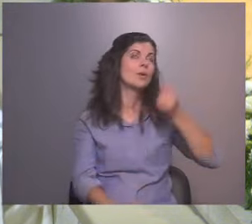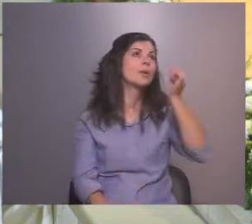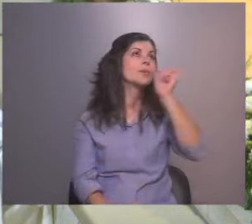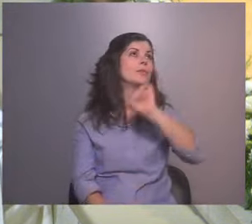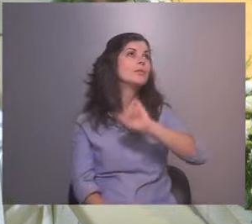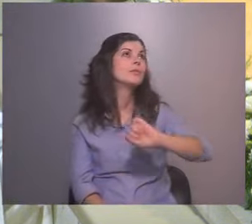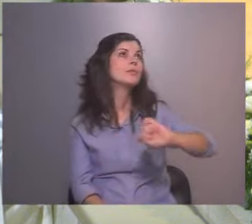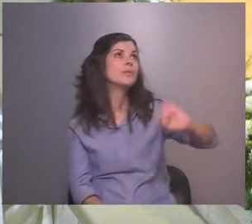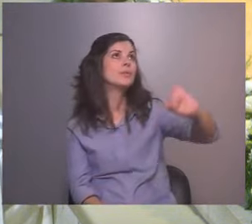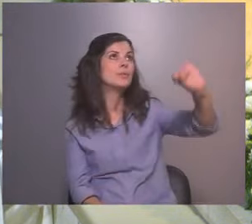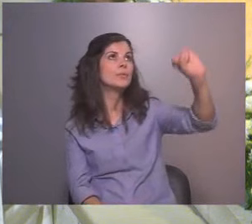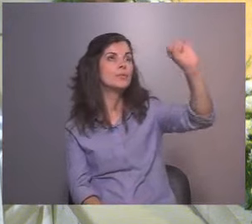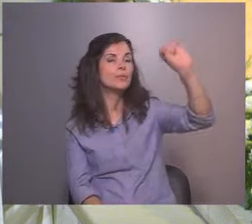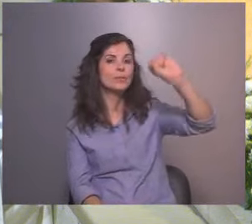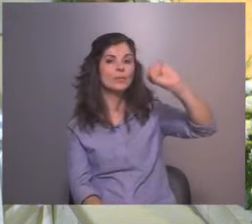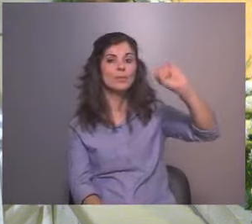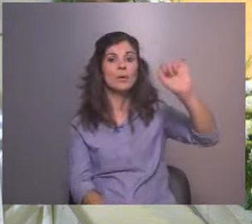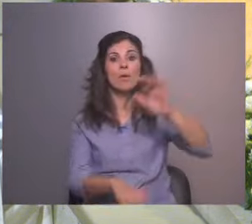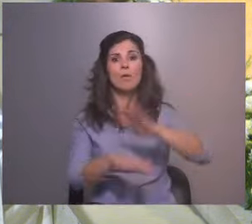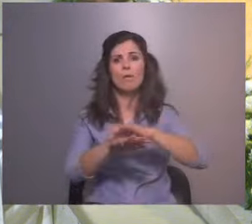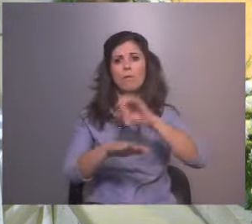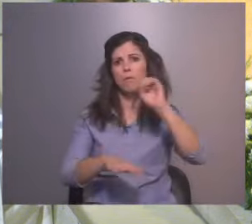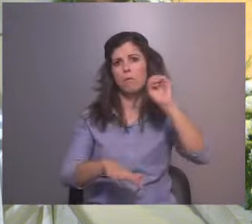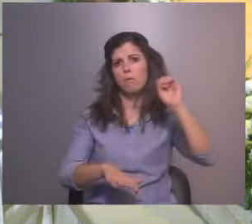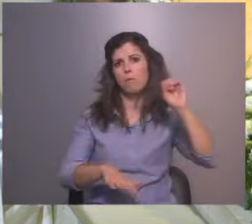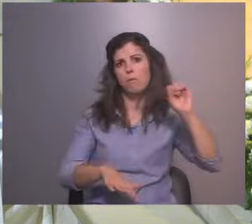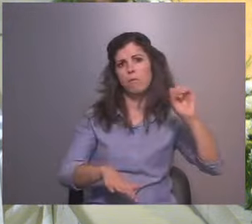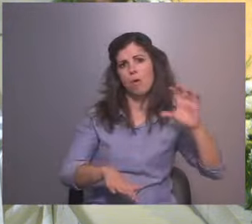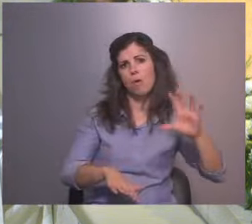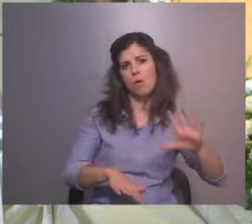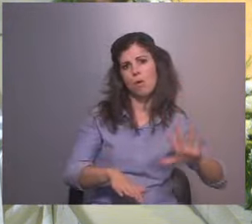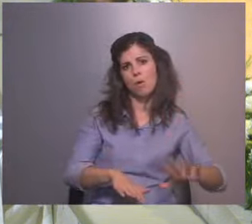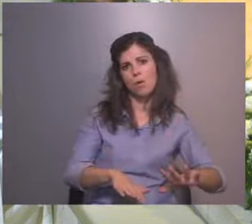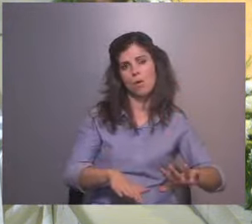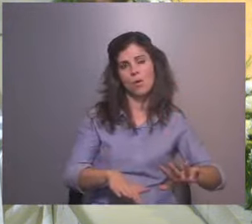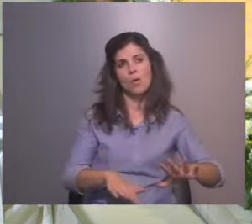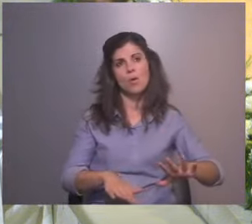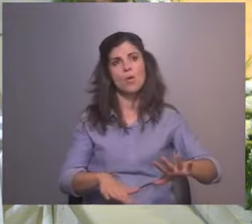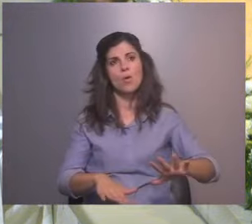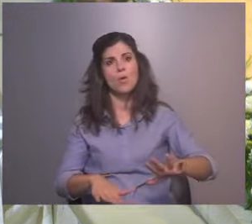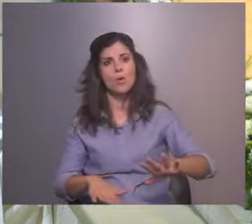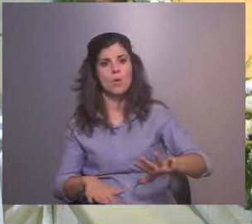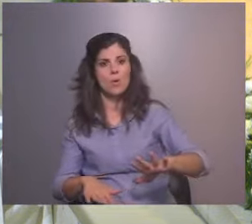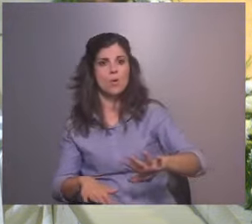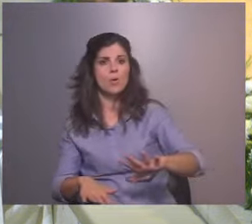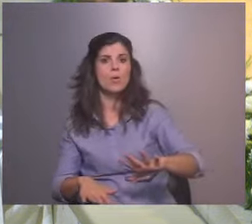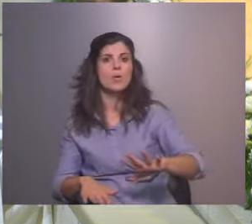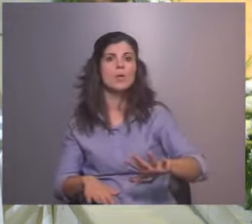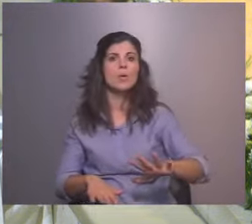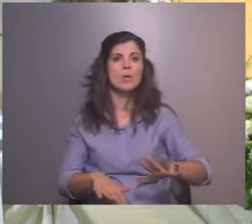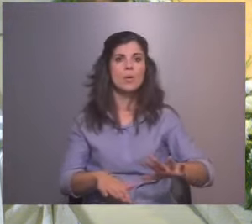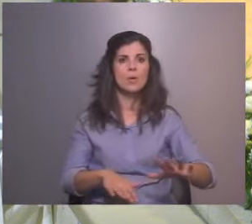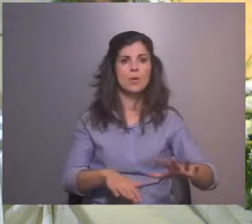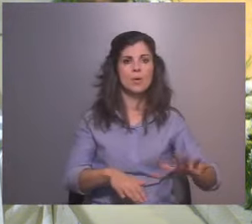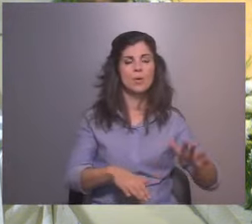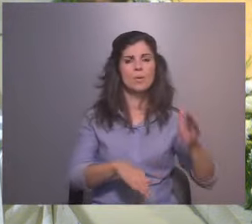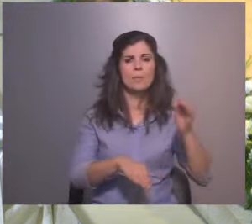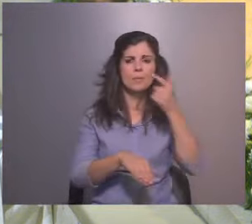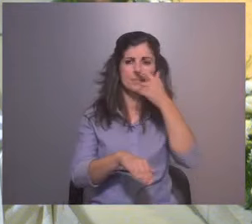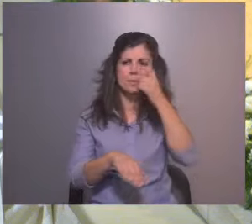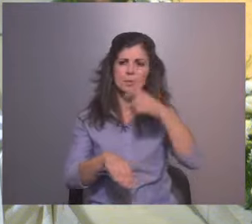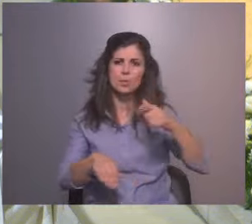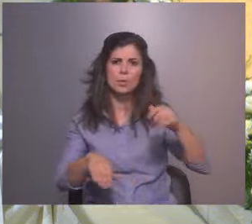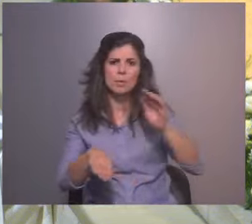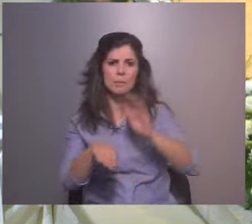Vamos dizer do princípio: ó Jesus, é por vosso amor. Cantamos. Ó